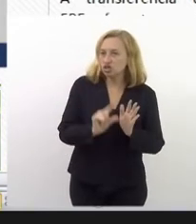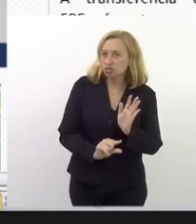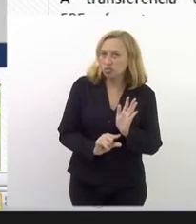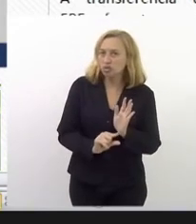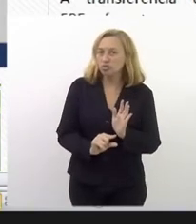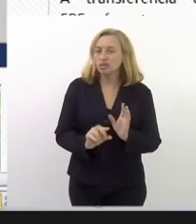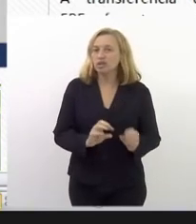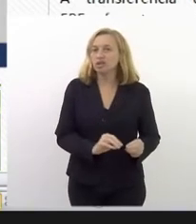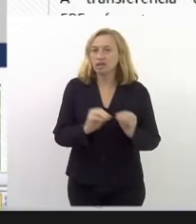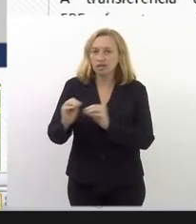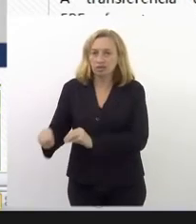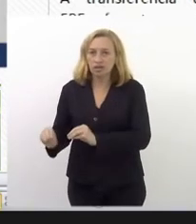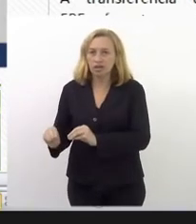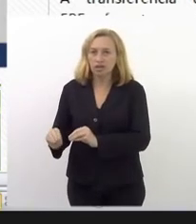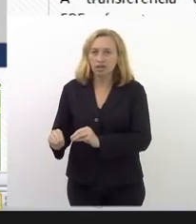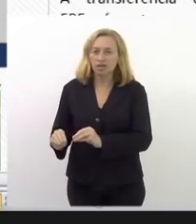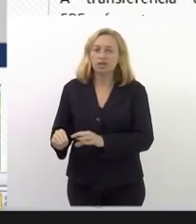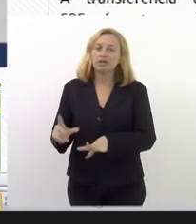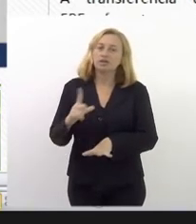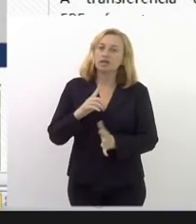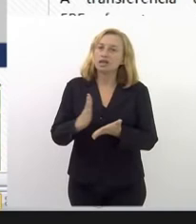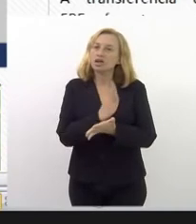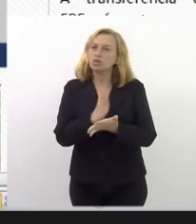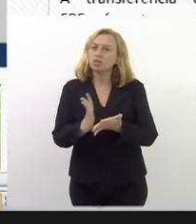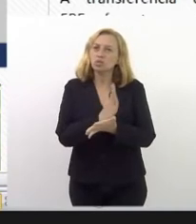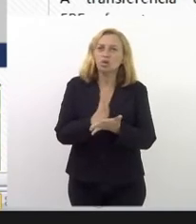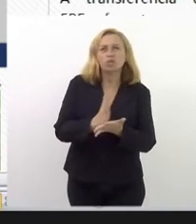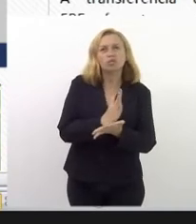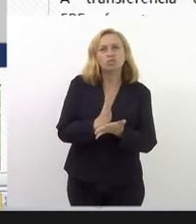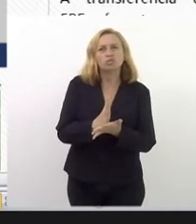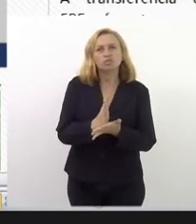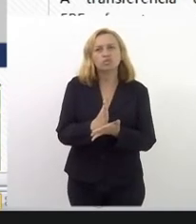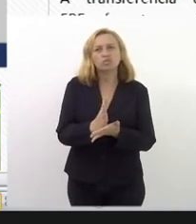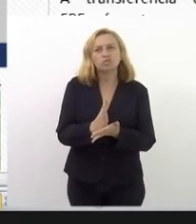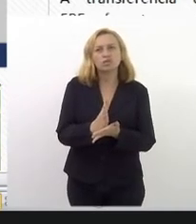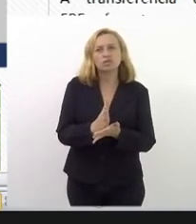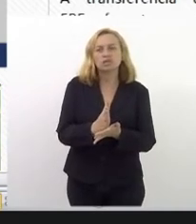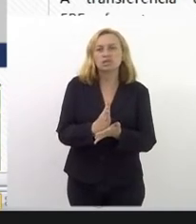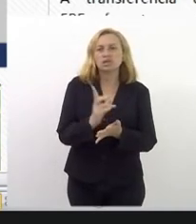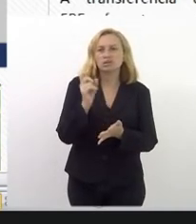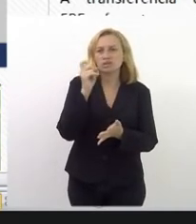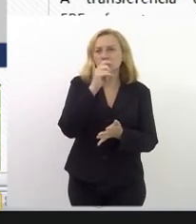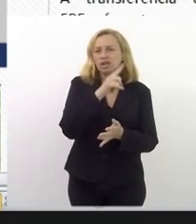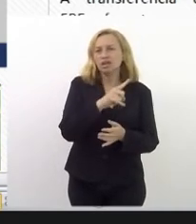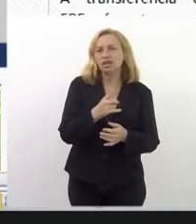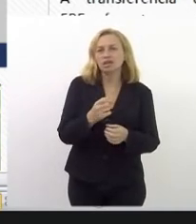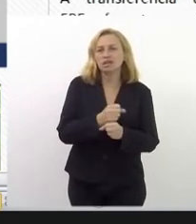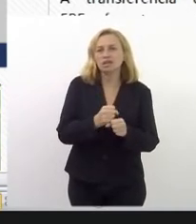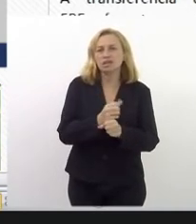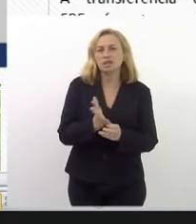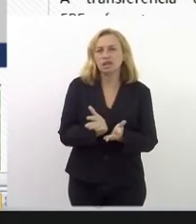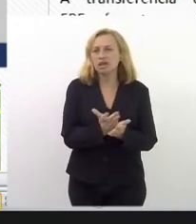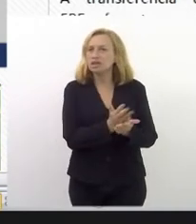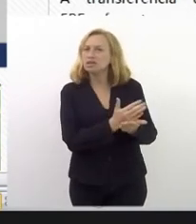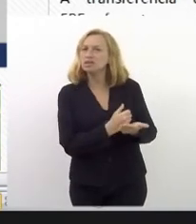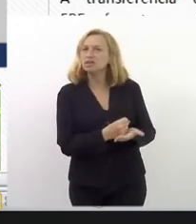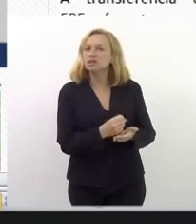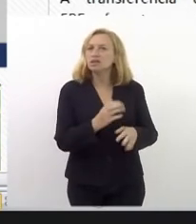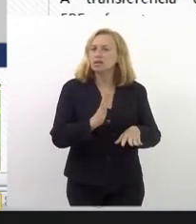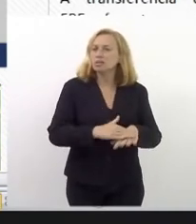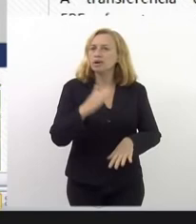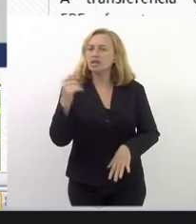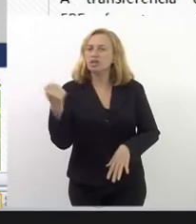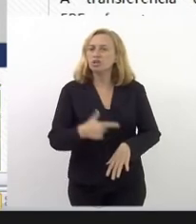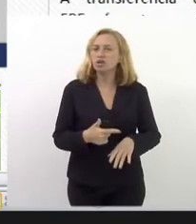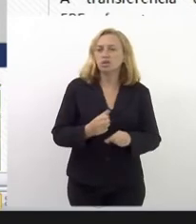as transferências, a gente vai ter estamos tendo alguns percalços esse ano com relação à arrecadação, ainda que esteja maior do que a do